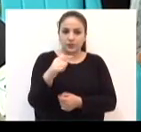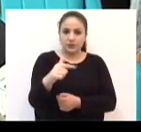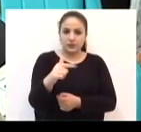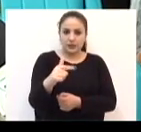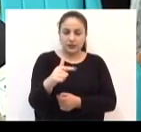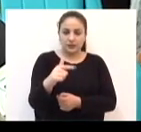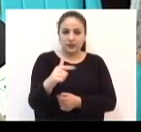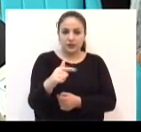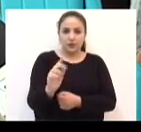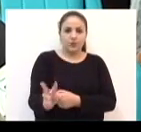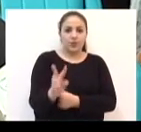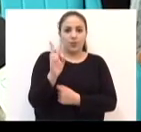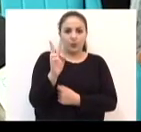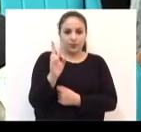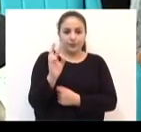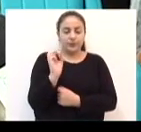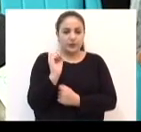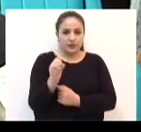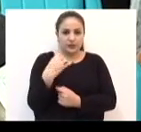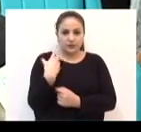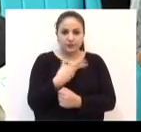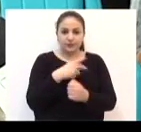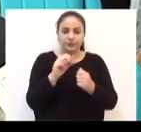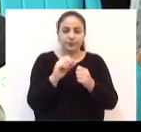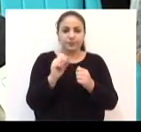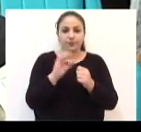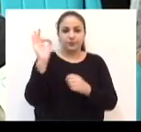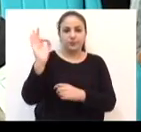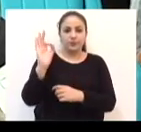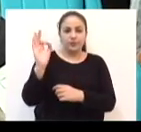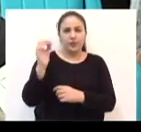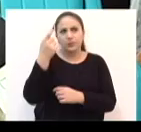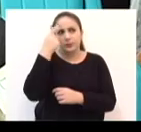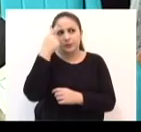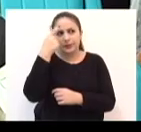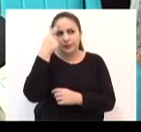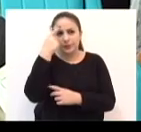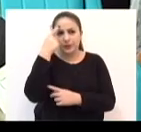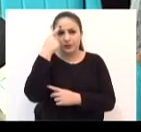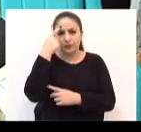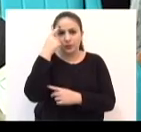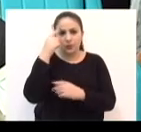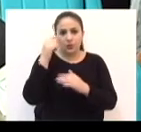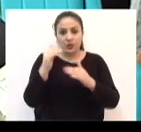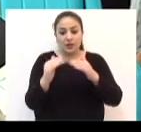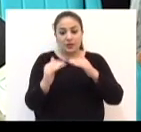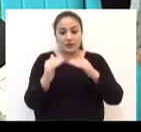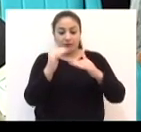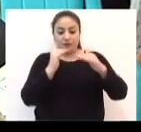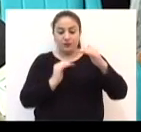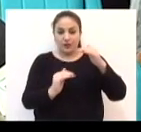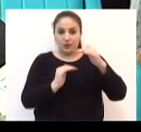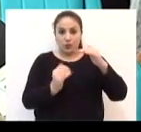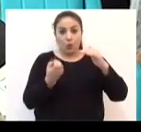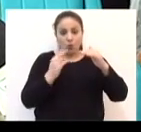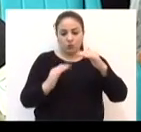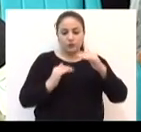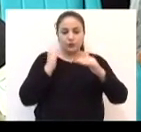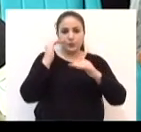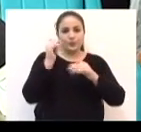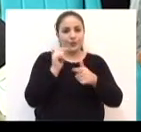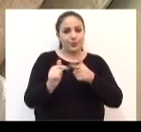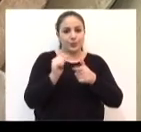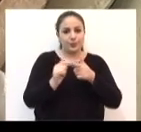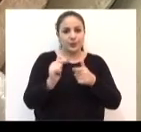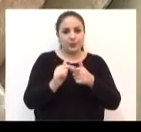valor dessas ações, se nós fizermos uma estimativa muito superior ou muito inferior, vai dar problema na realização dessas ações no